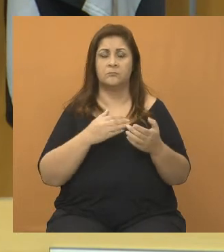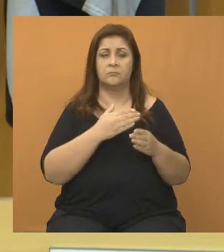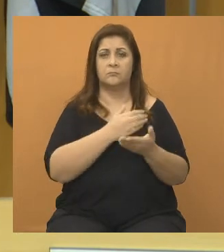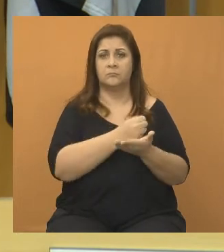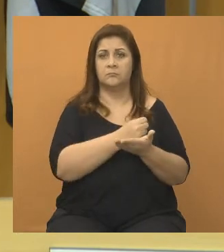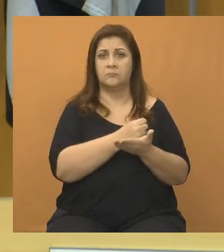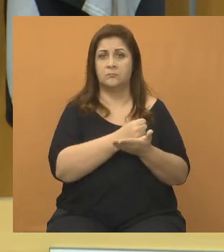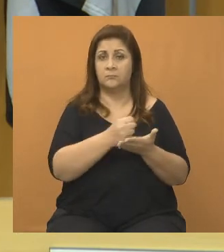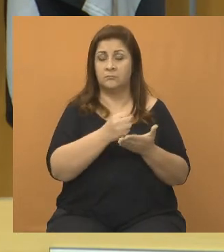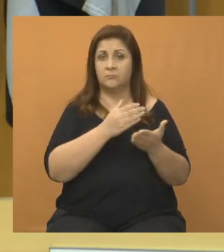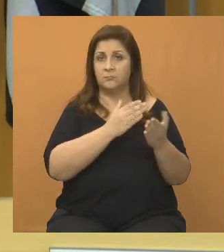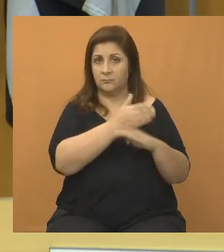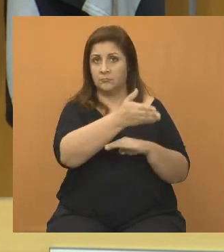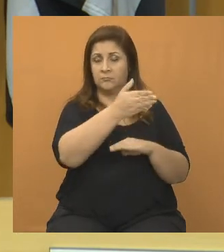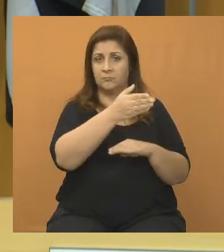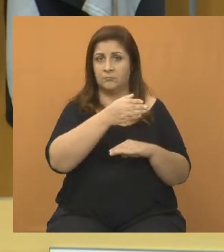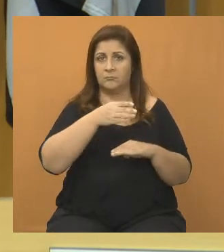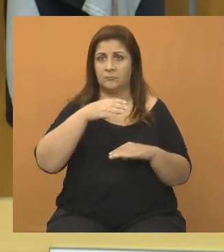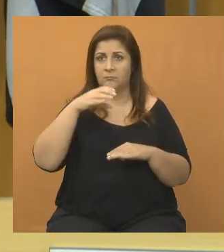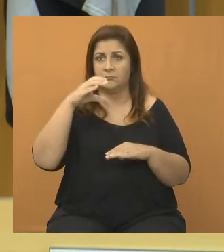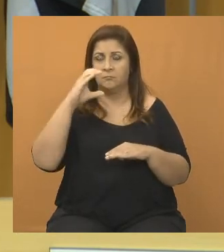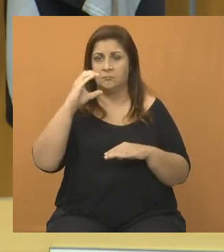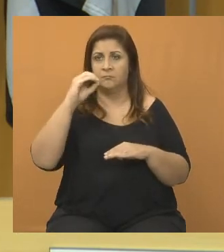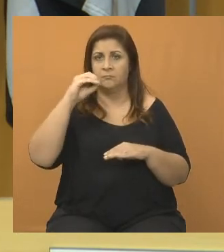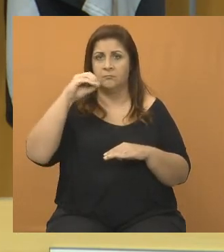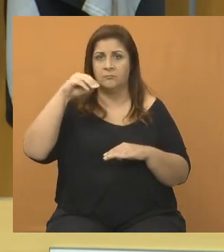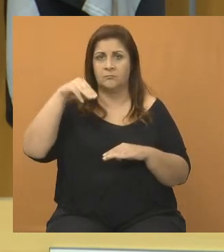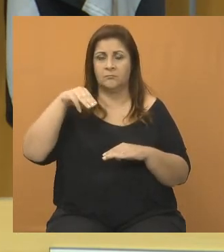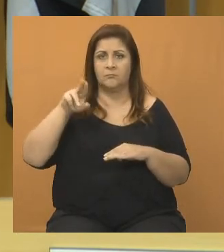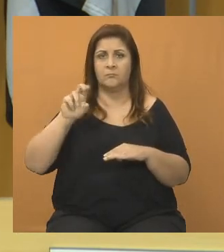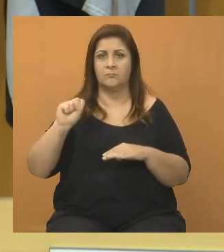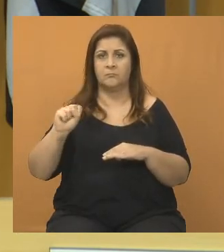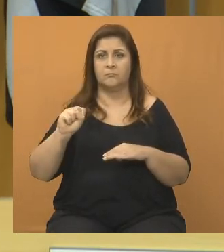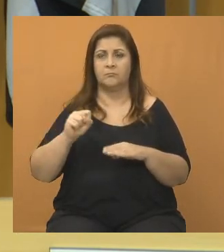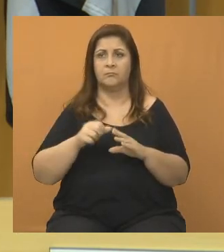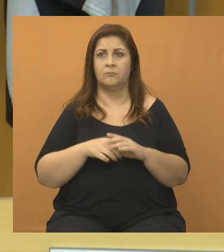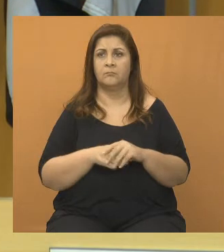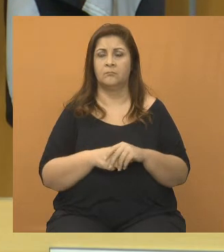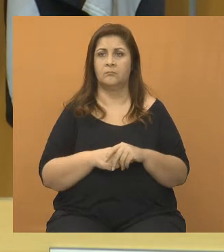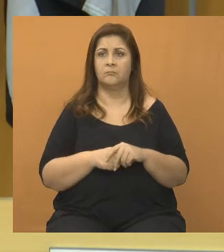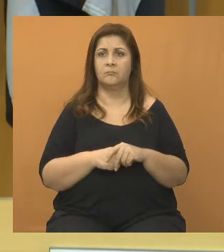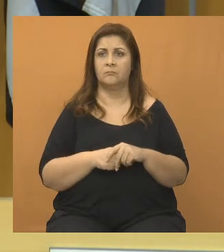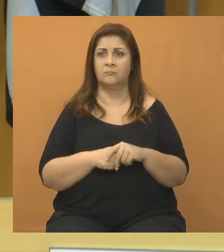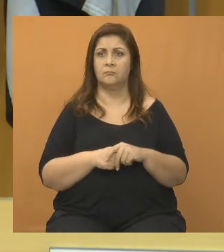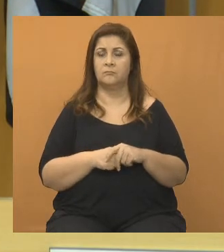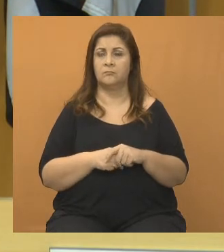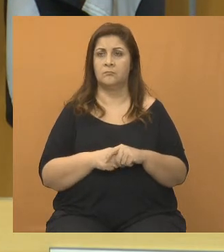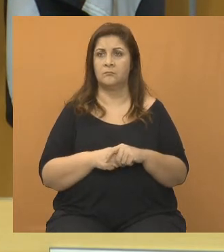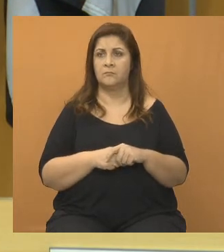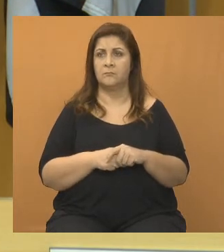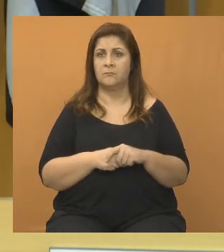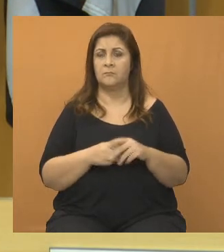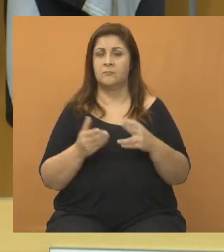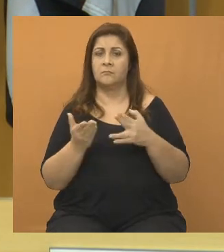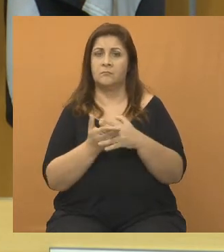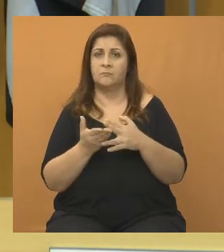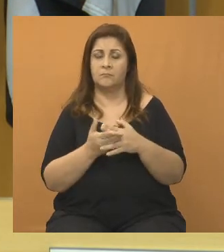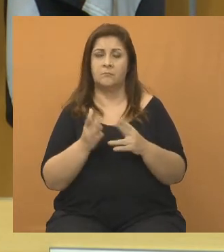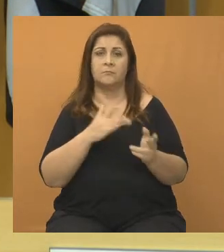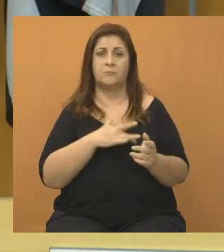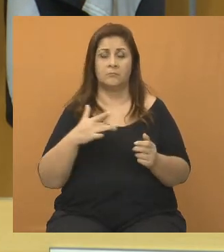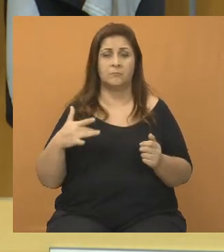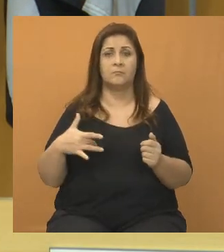né? Então, que é o Conselho da Saúde, que é um conselho deliberativo. Então, a metade está na